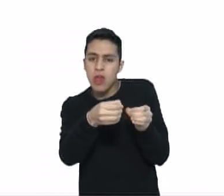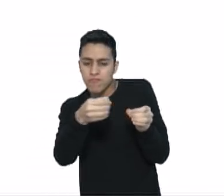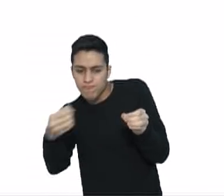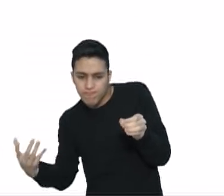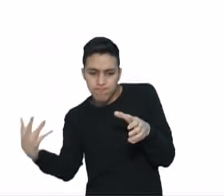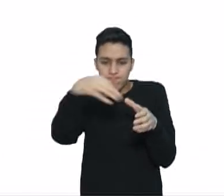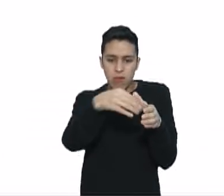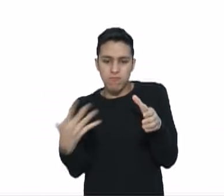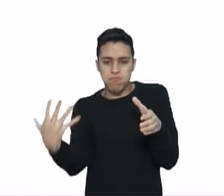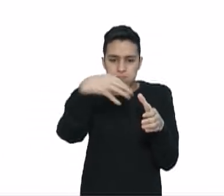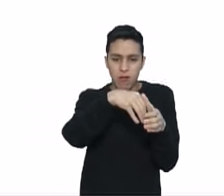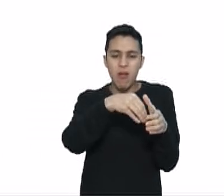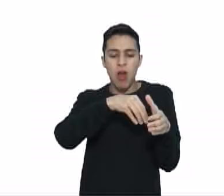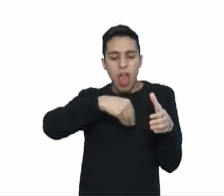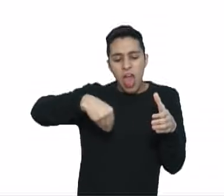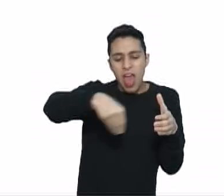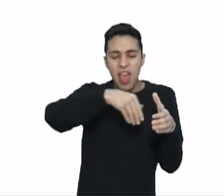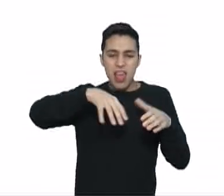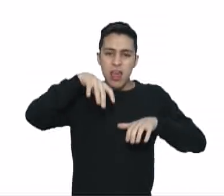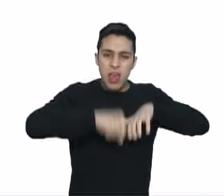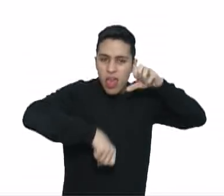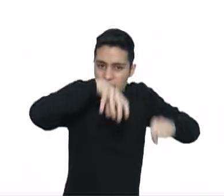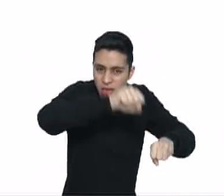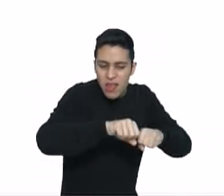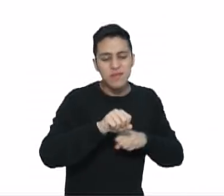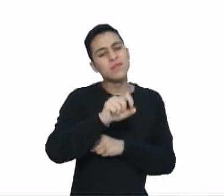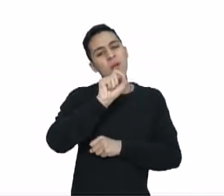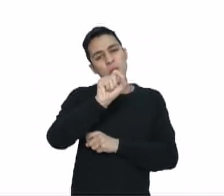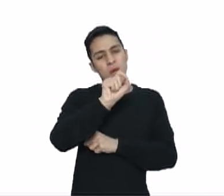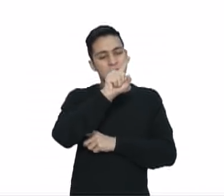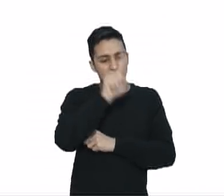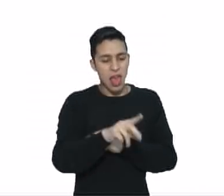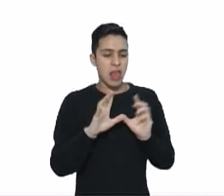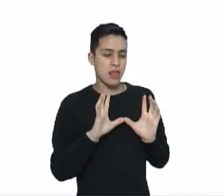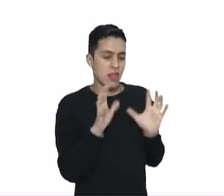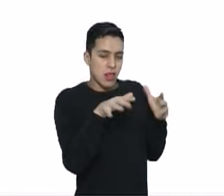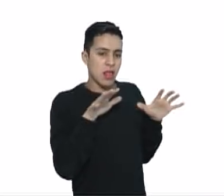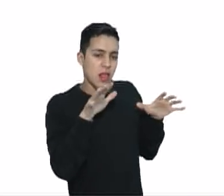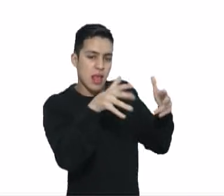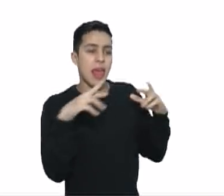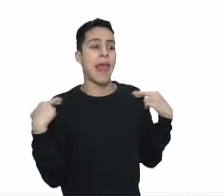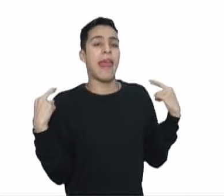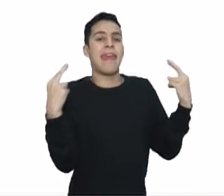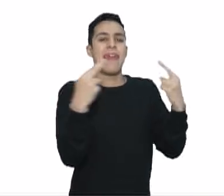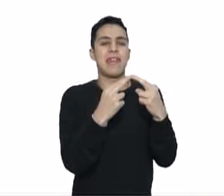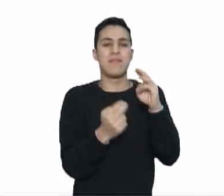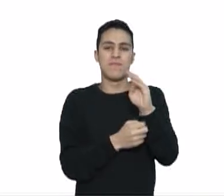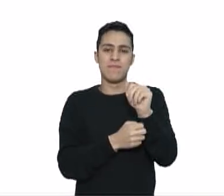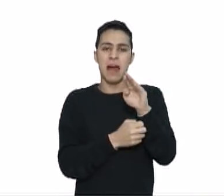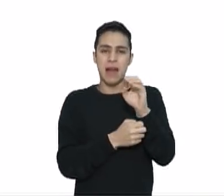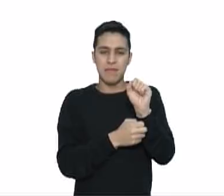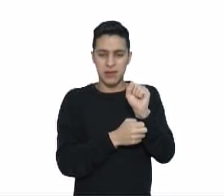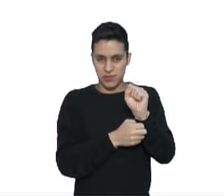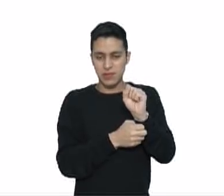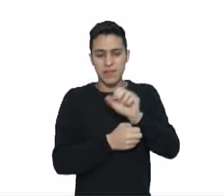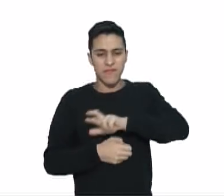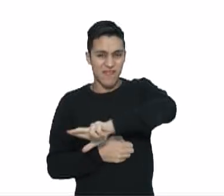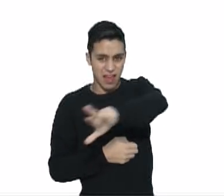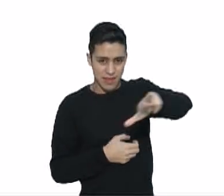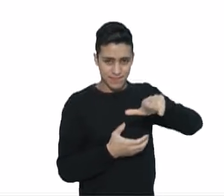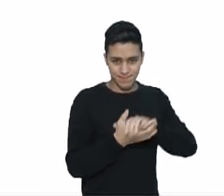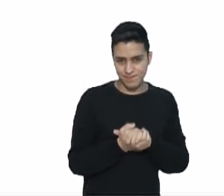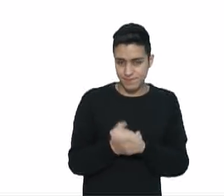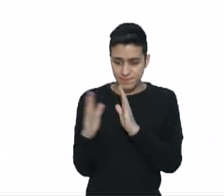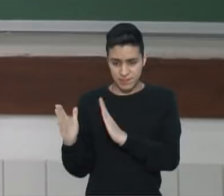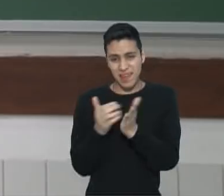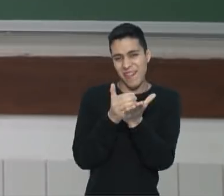território, como eu falei para vocês anteriormente, e formaram os chamados reinos bárbaros. Assim, a gente terá a construção